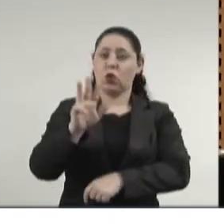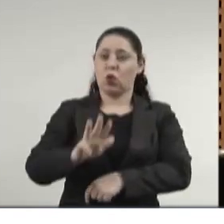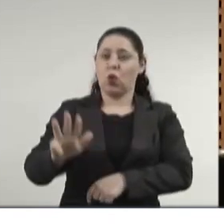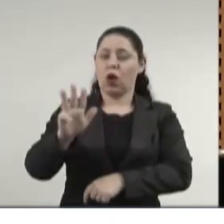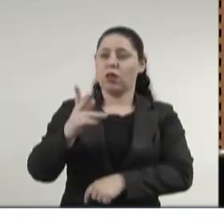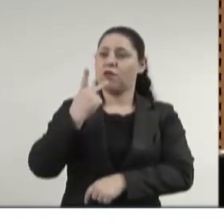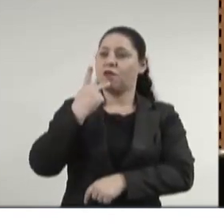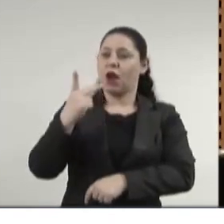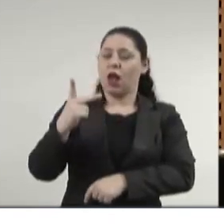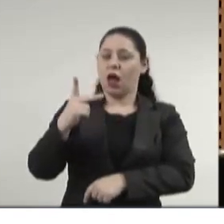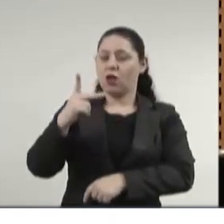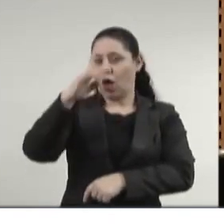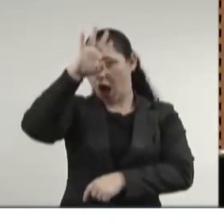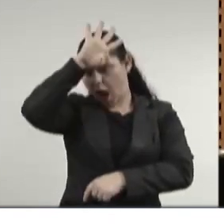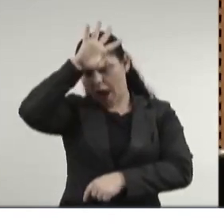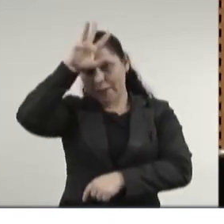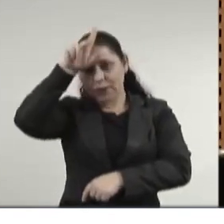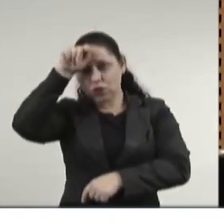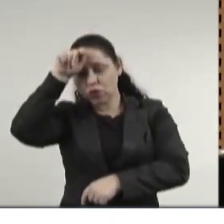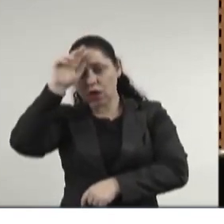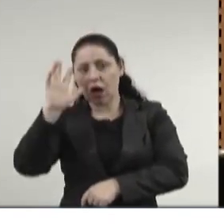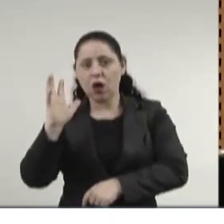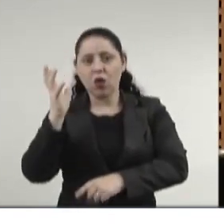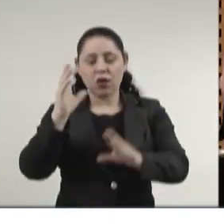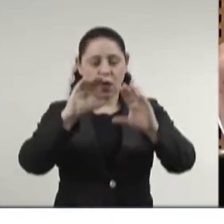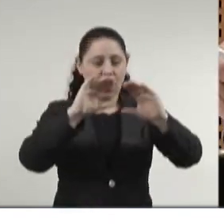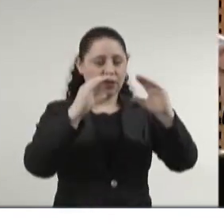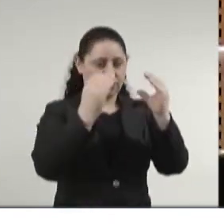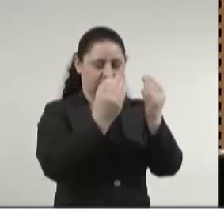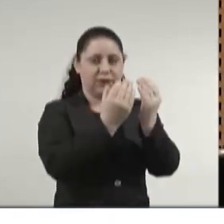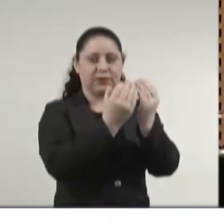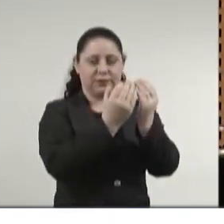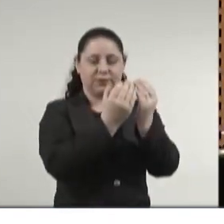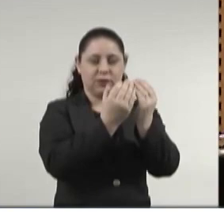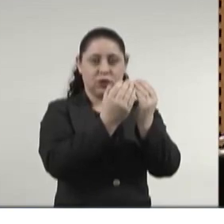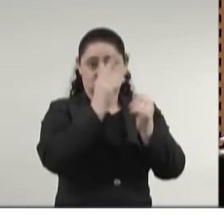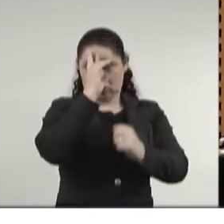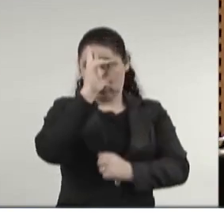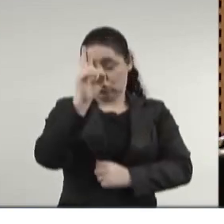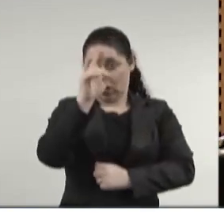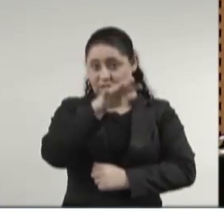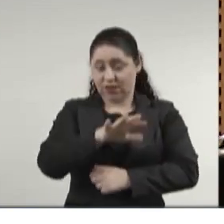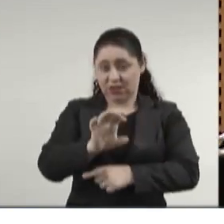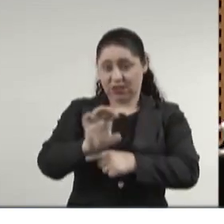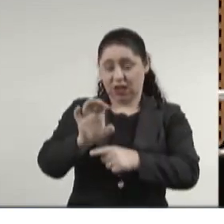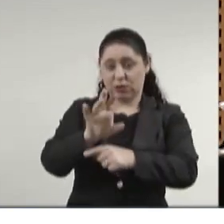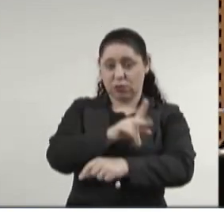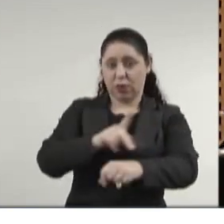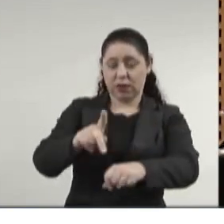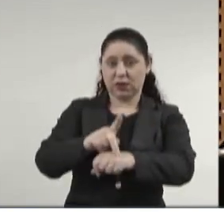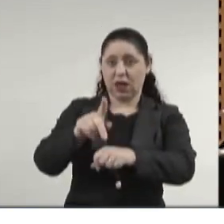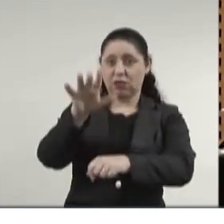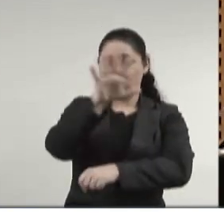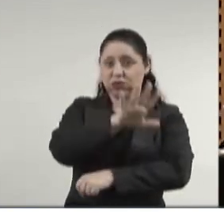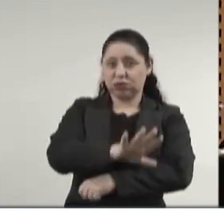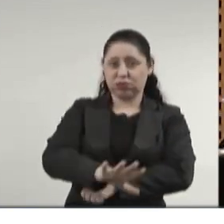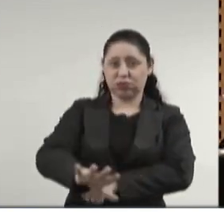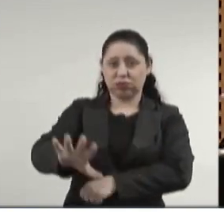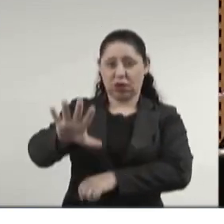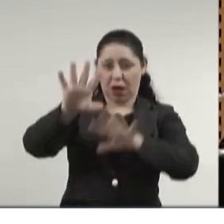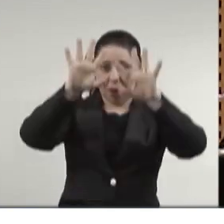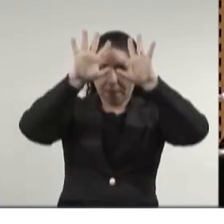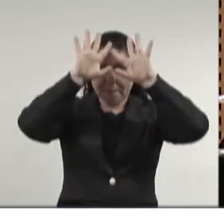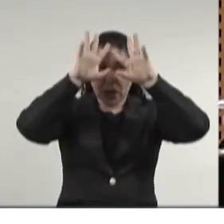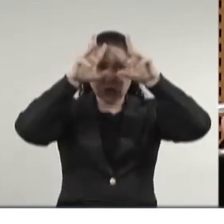na Amazônia. Está acontecendo uma conferência dos chefes de Estado de todos os países da região